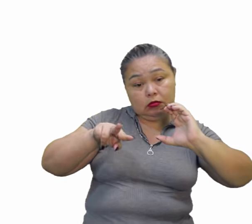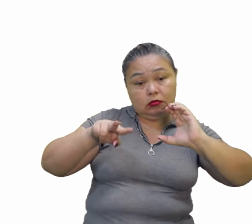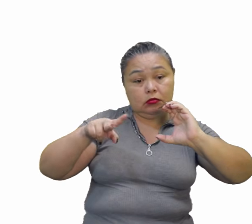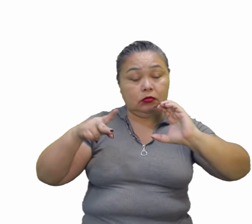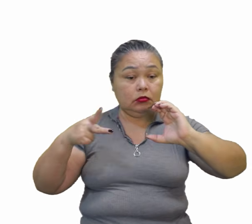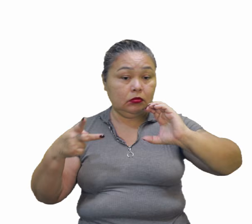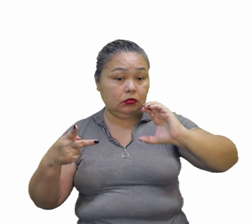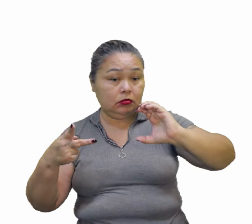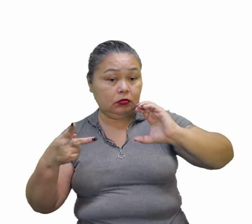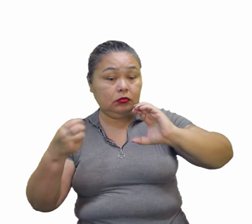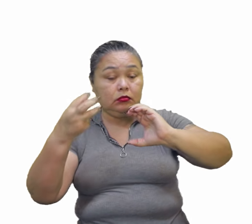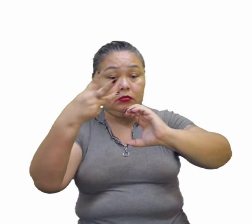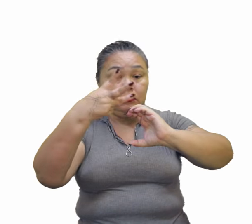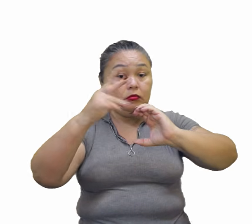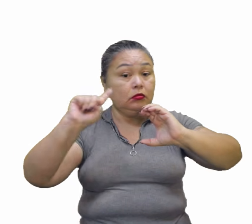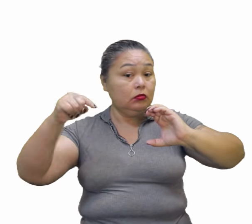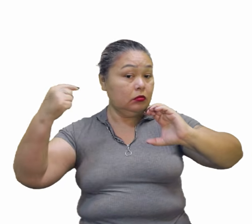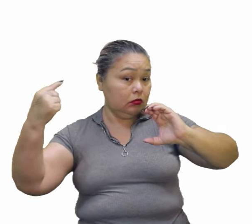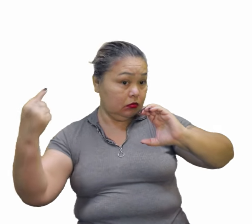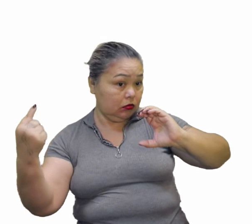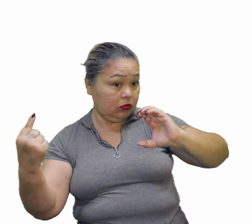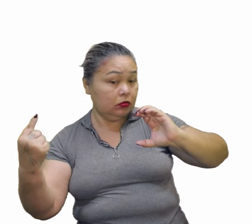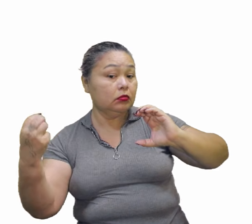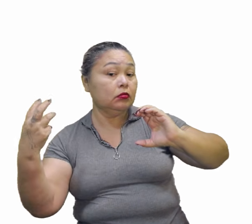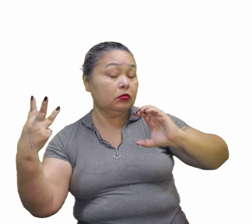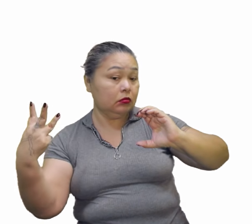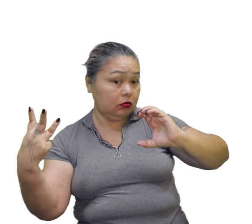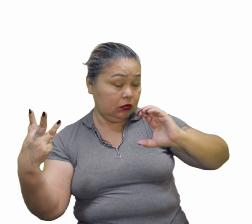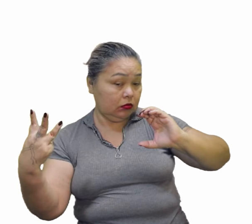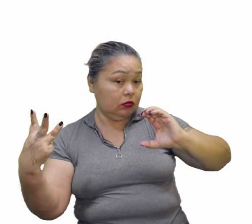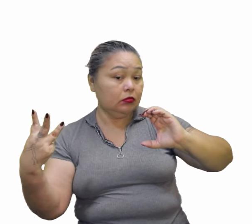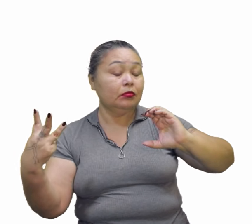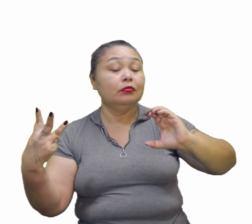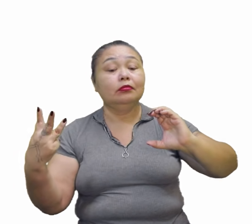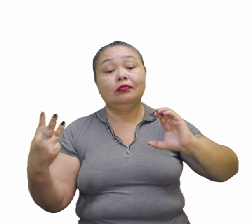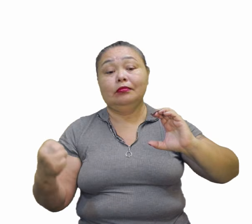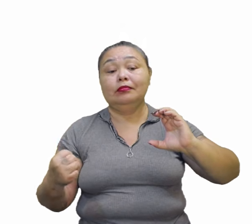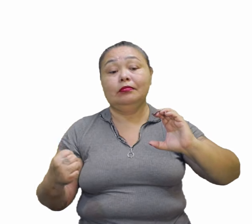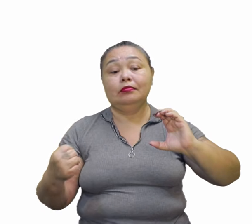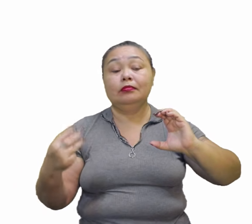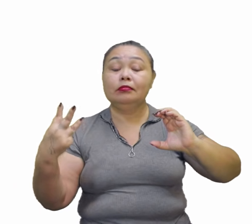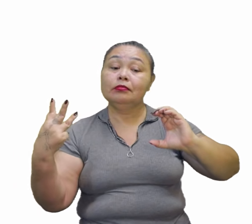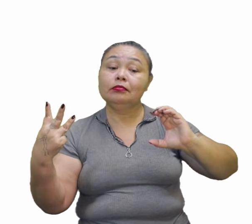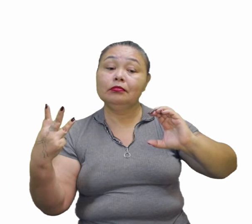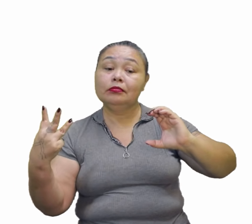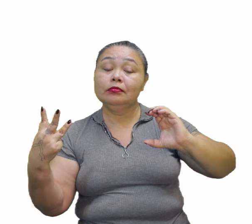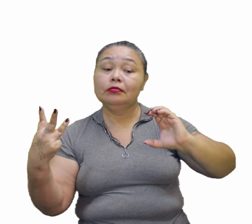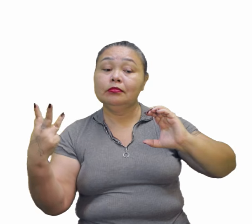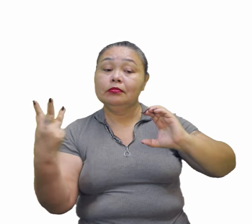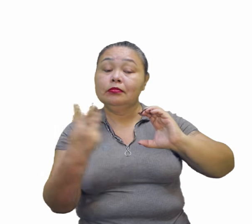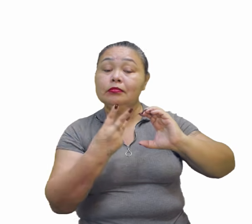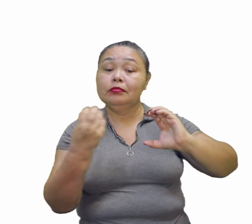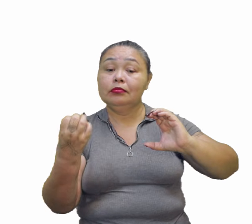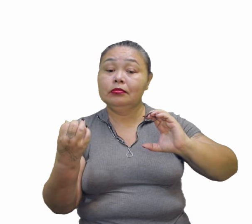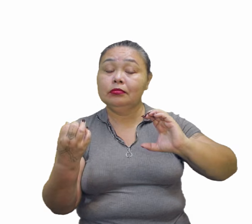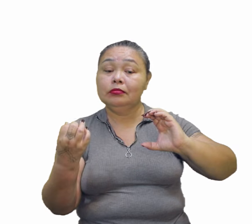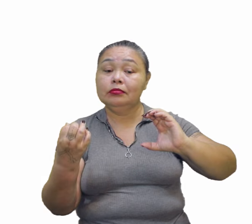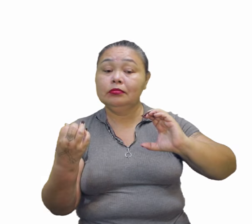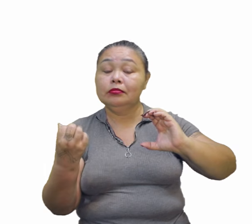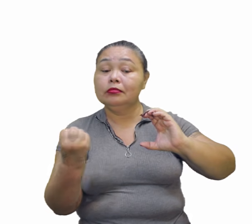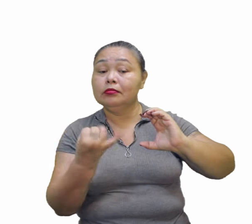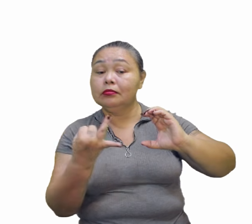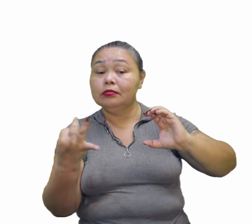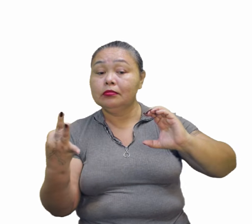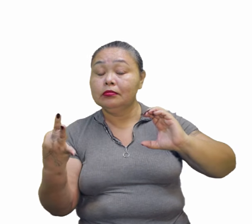fazer mais 3 ligações e esse átomo aqui também mais 3. Se eu tenho 6 hidrogênios, vai ficar